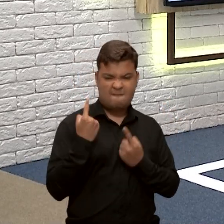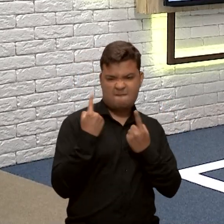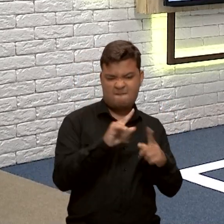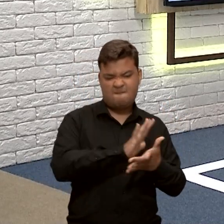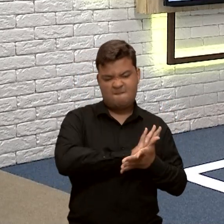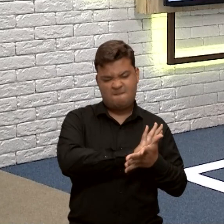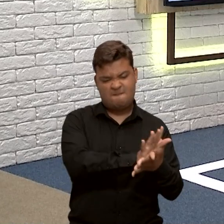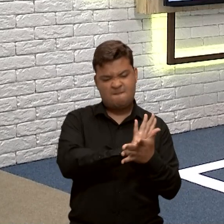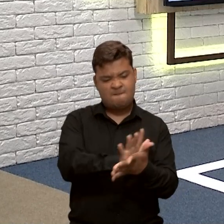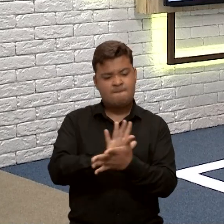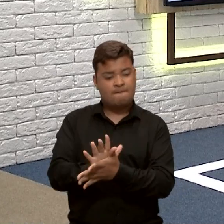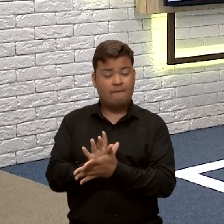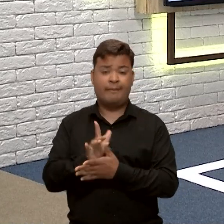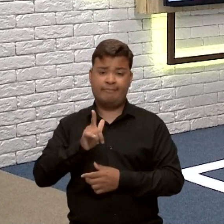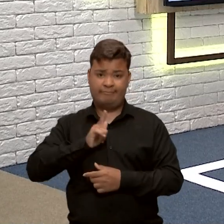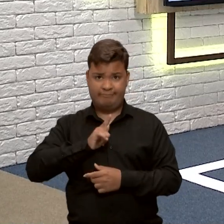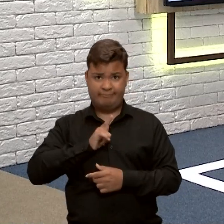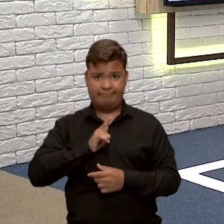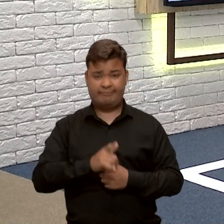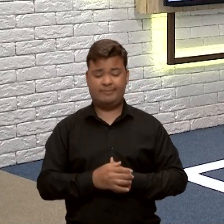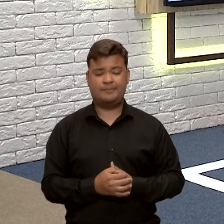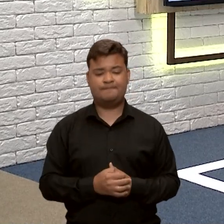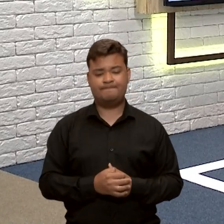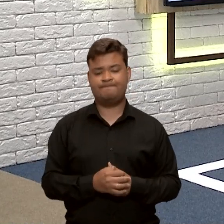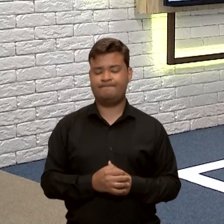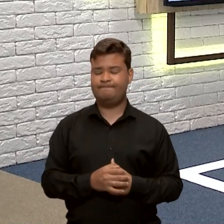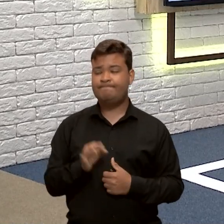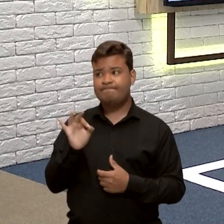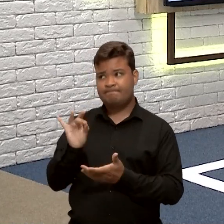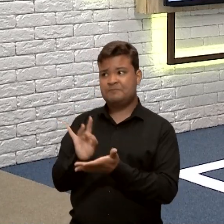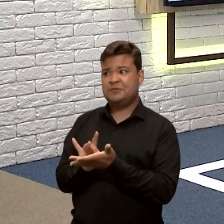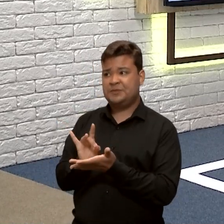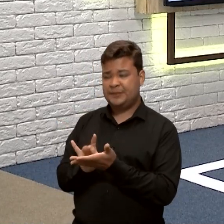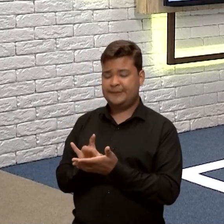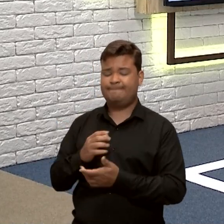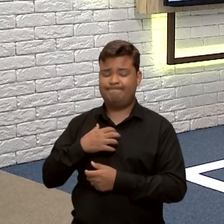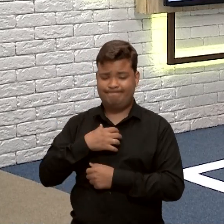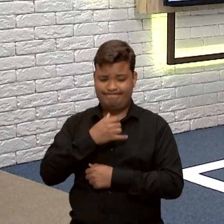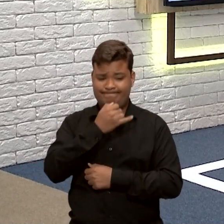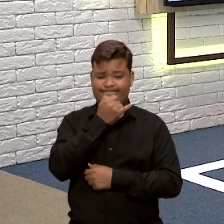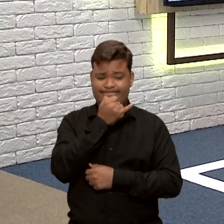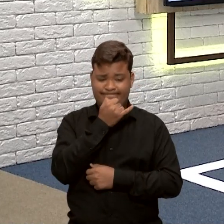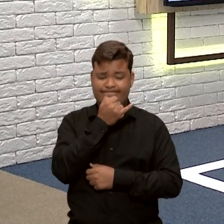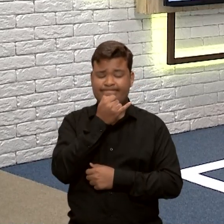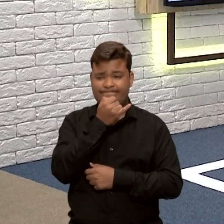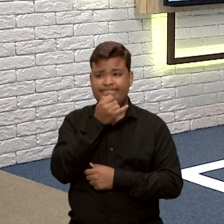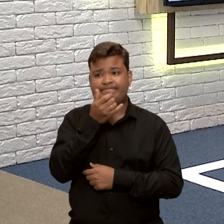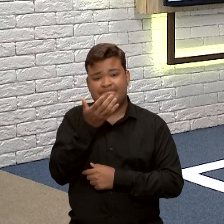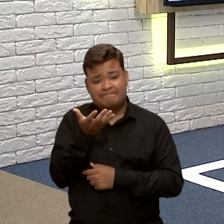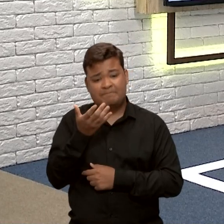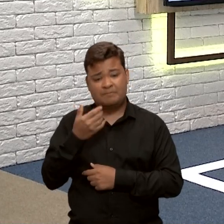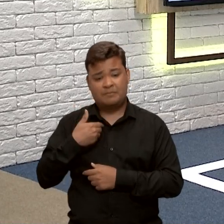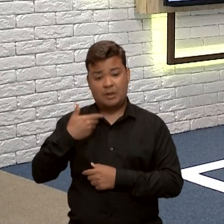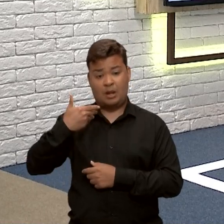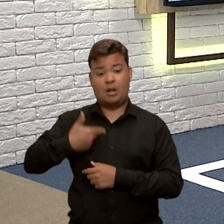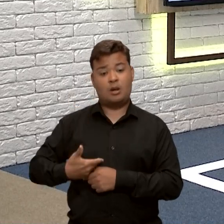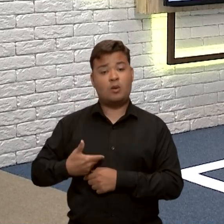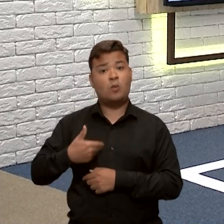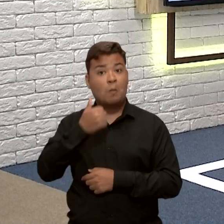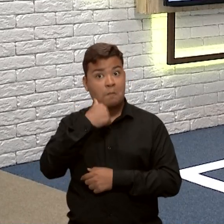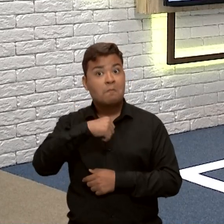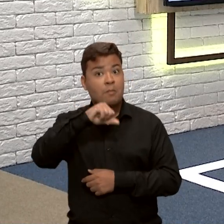esses grupos populacionais. Sim, Camila. Infelizmente, enquanto mãe de pessoa